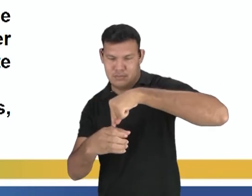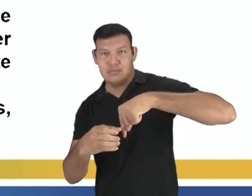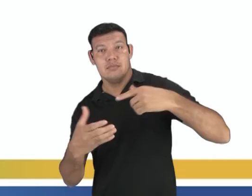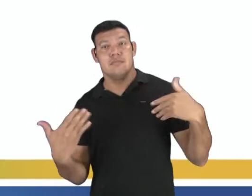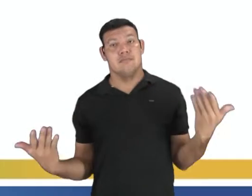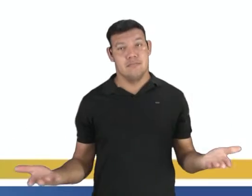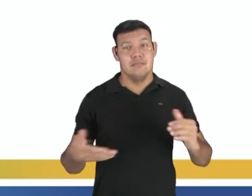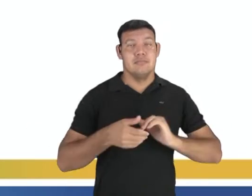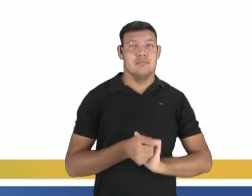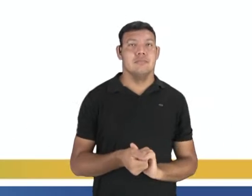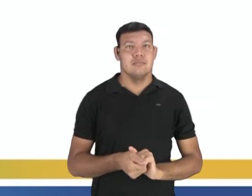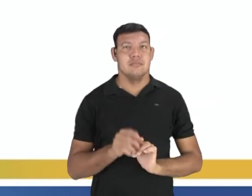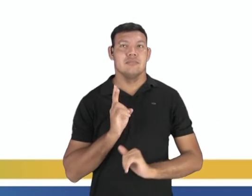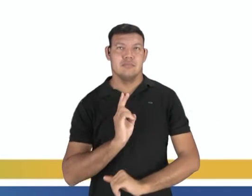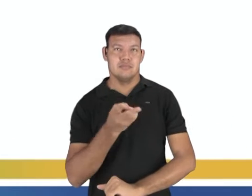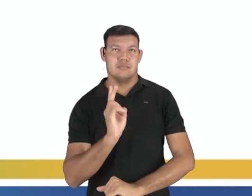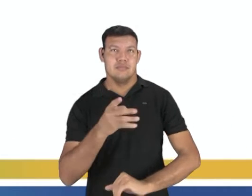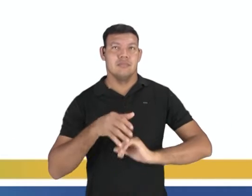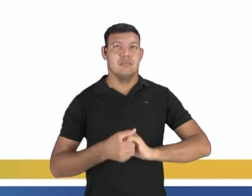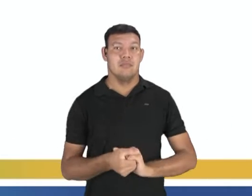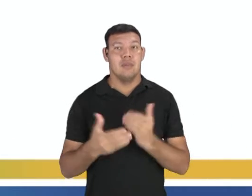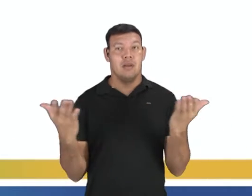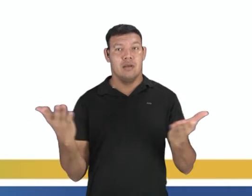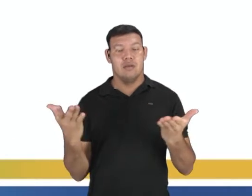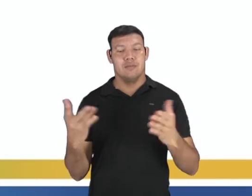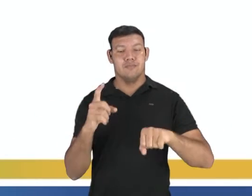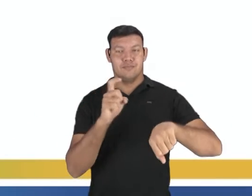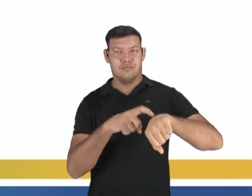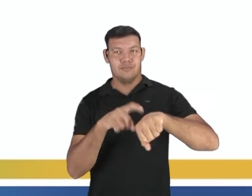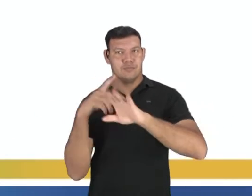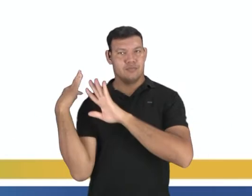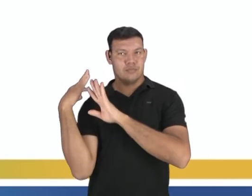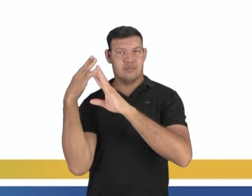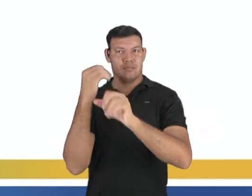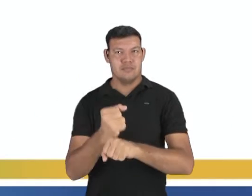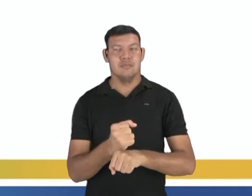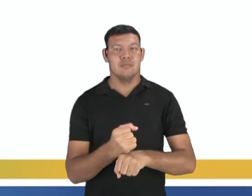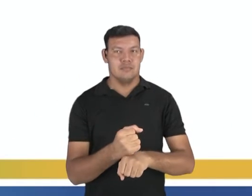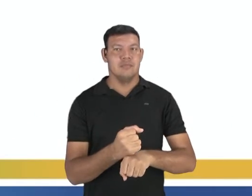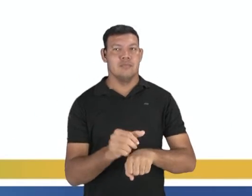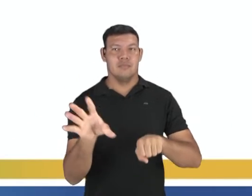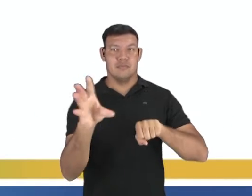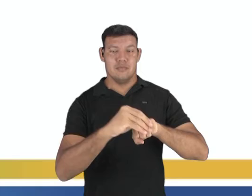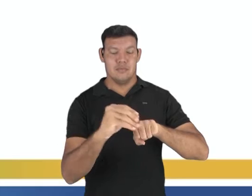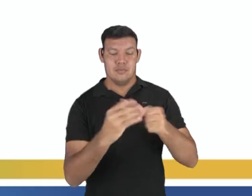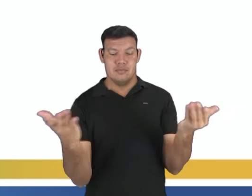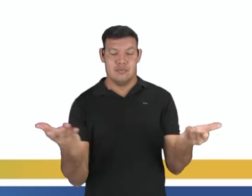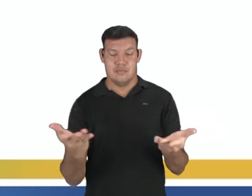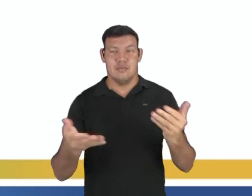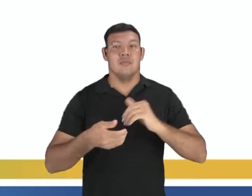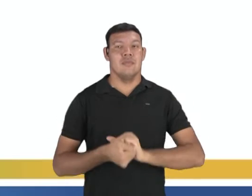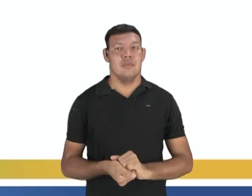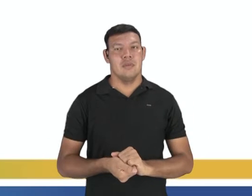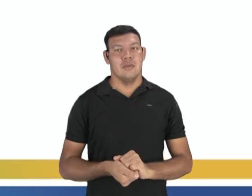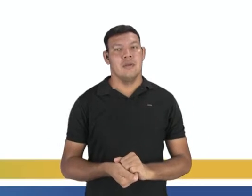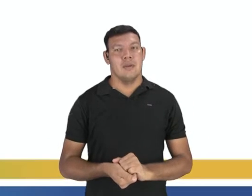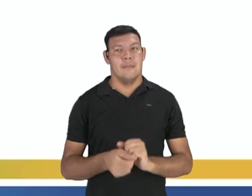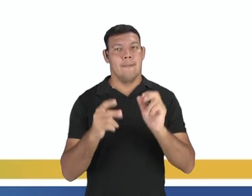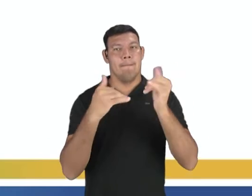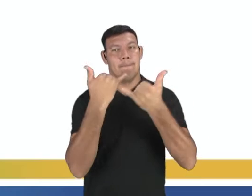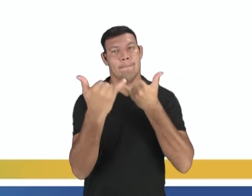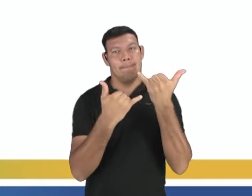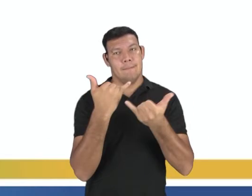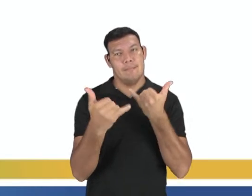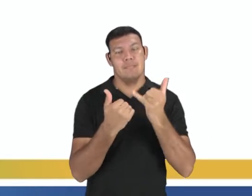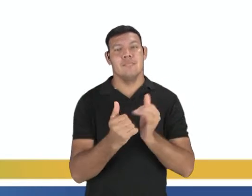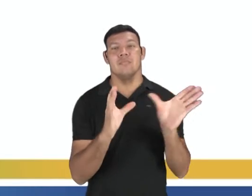Bom, galerinha, vamos continuar. E agora vamos revisar, vamos ver o que conseguimos aprender na aula de hoje sobre